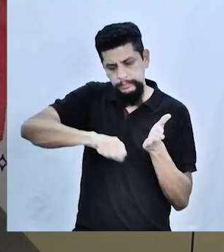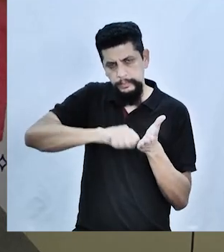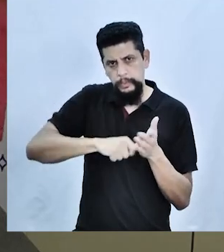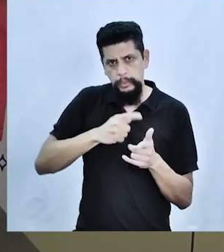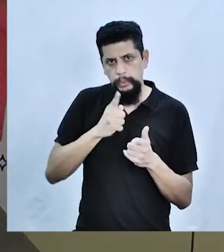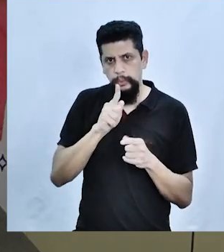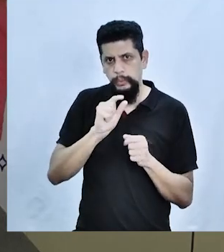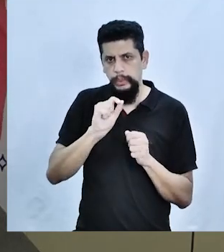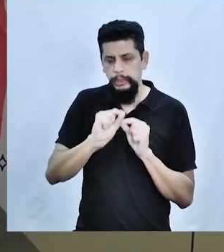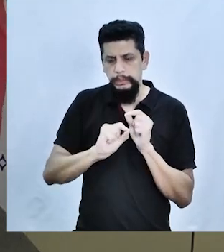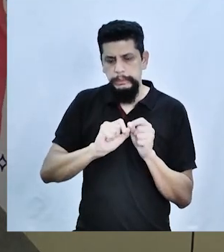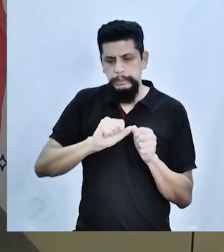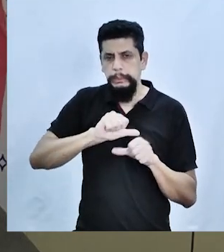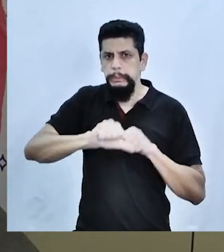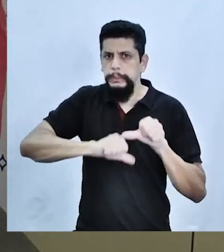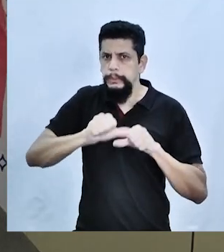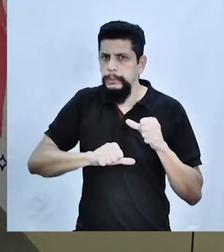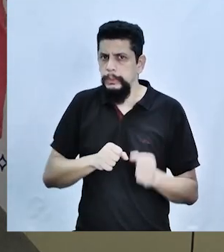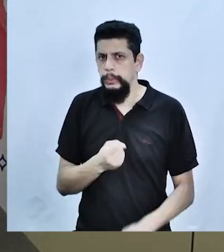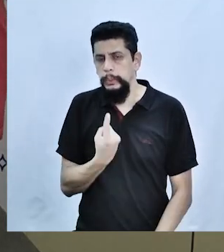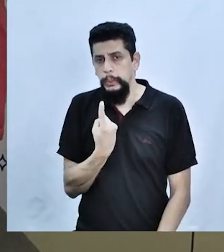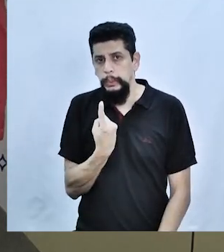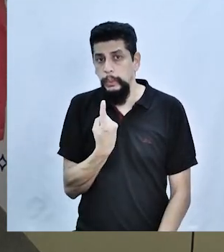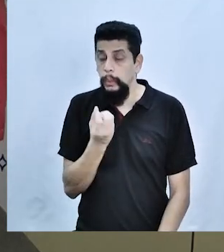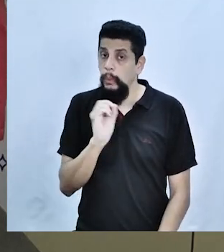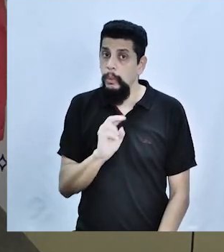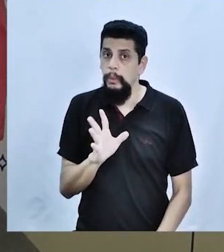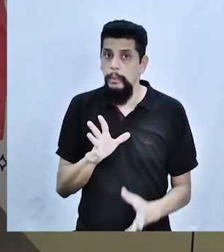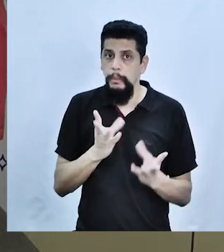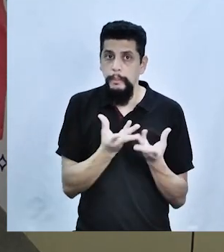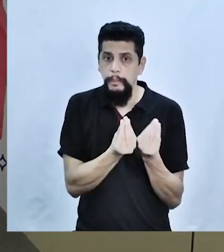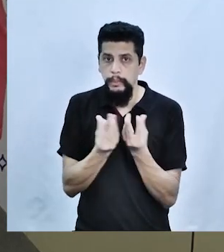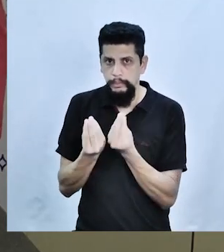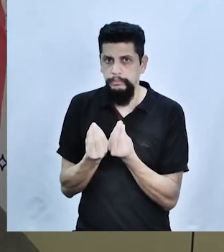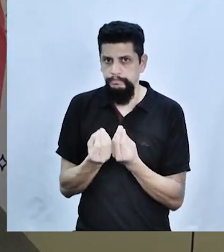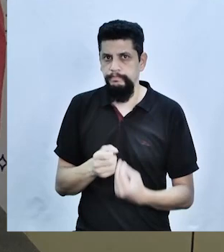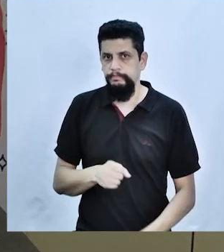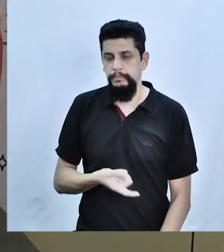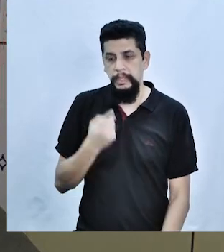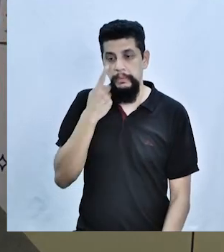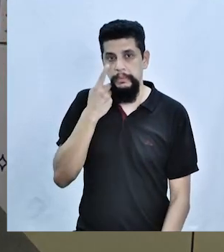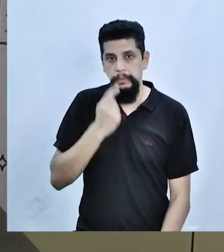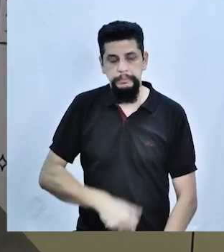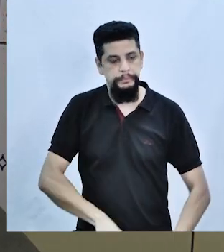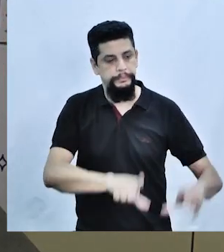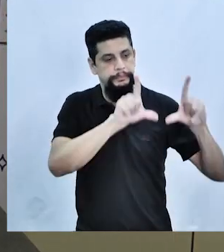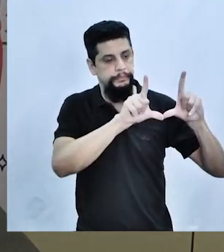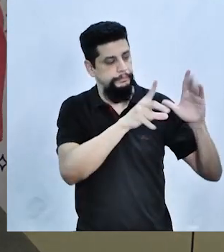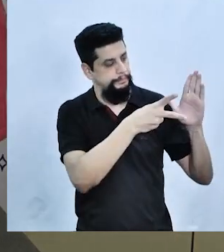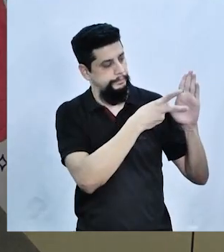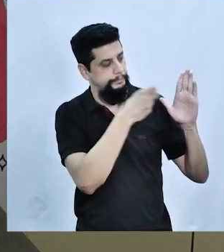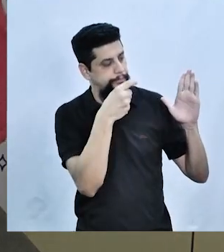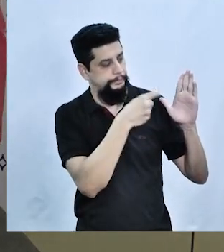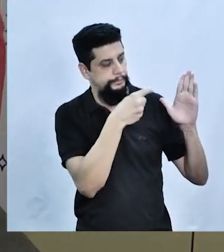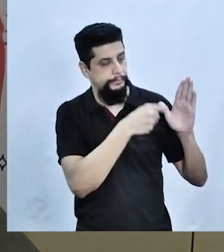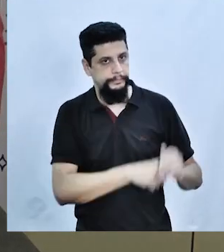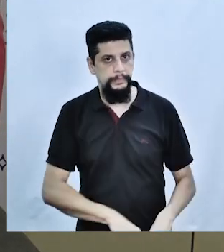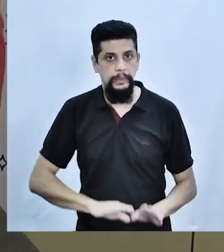então, na escrita, o que, que vai mudar quando é um ou mais? Conseguimos, sim. Então, vamos conferir lá na